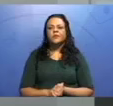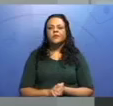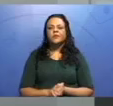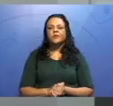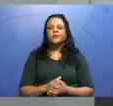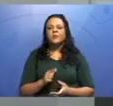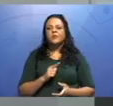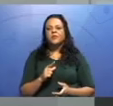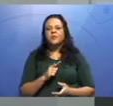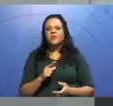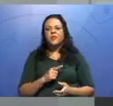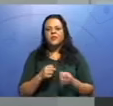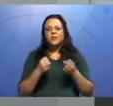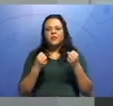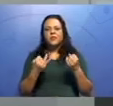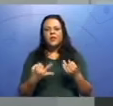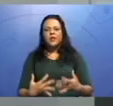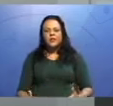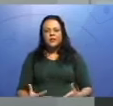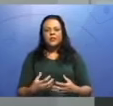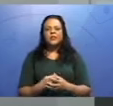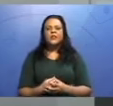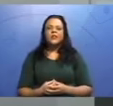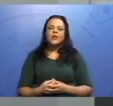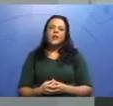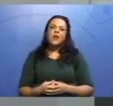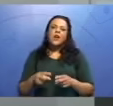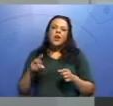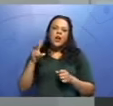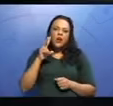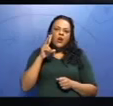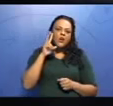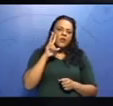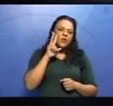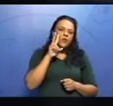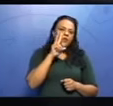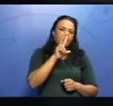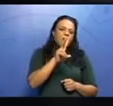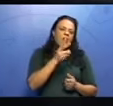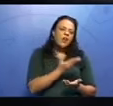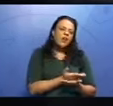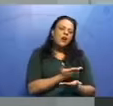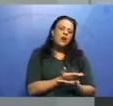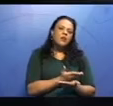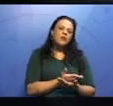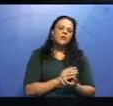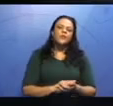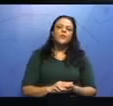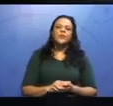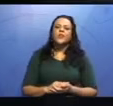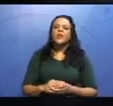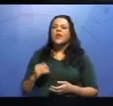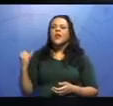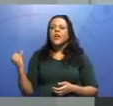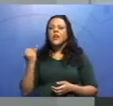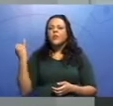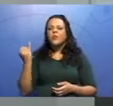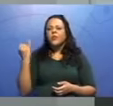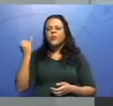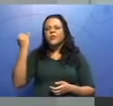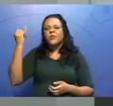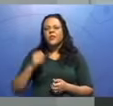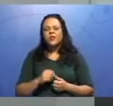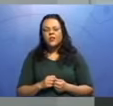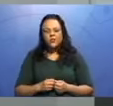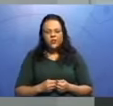houve essa explicação, vocês vão assistir a videoaula, assistam mais de uma vez se necessário, só que mais importante é